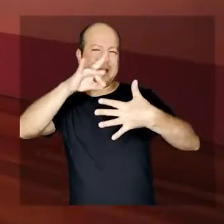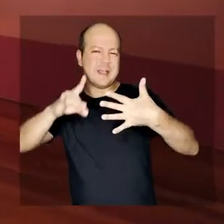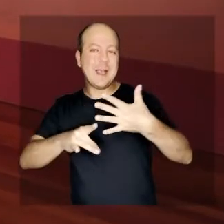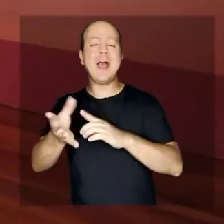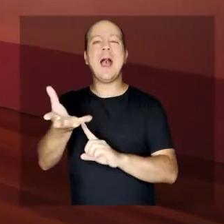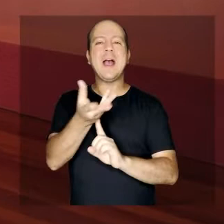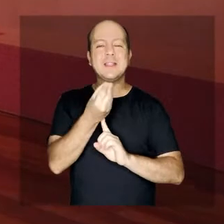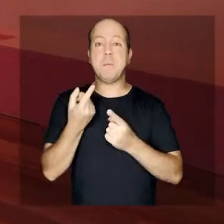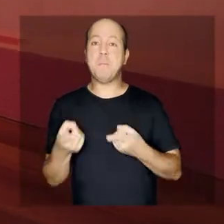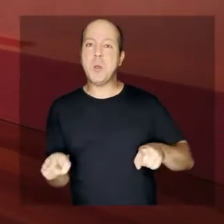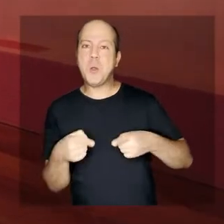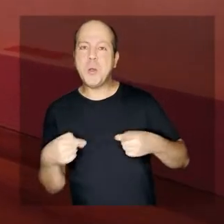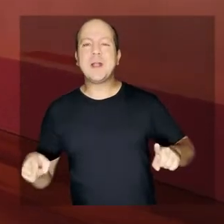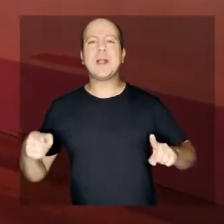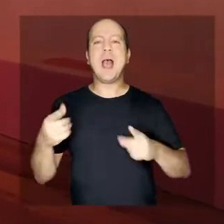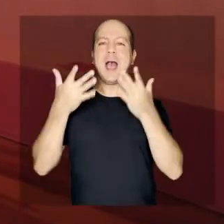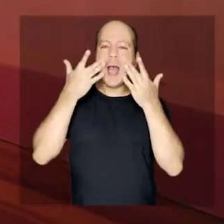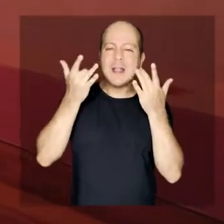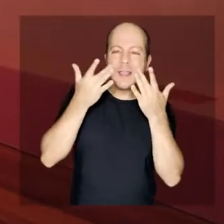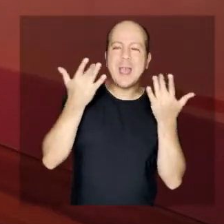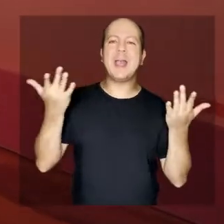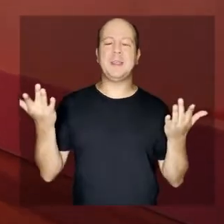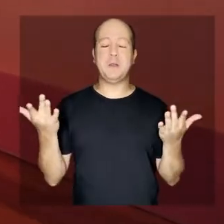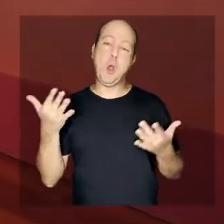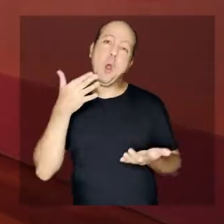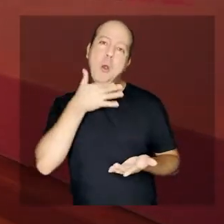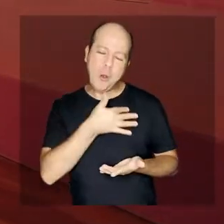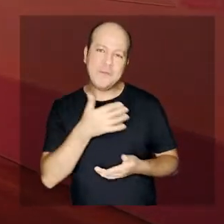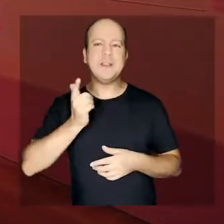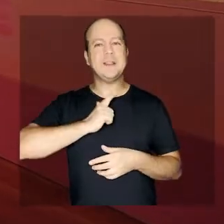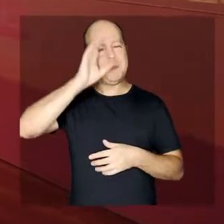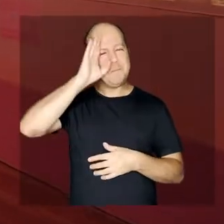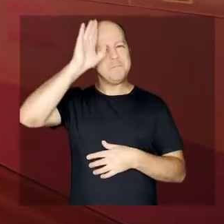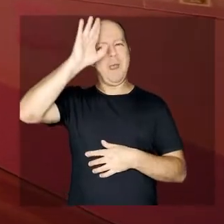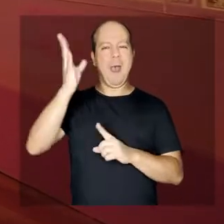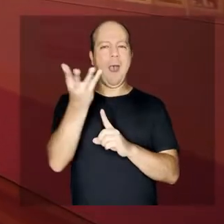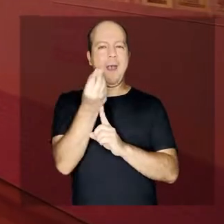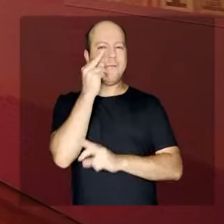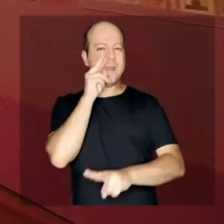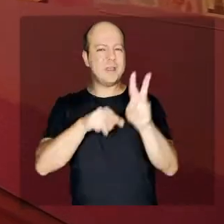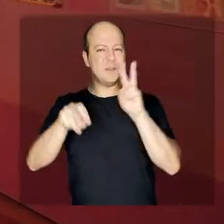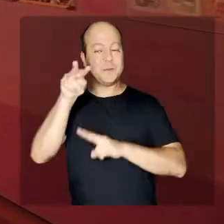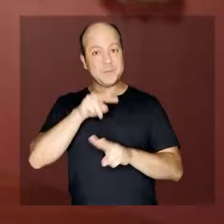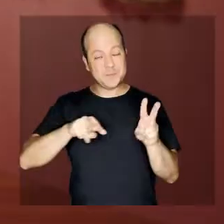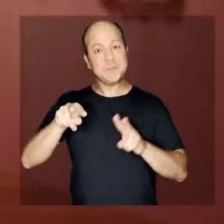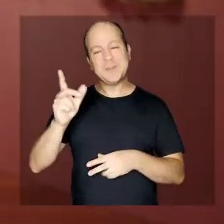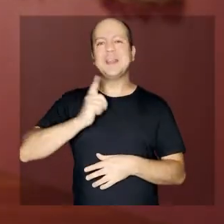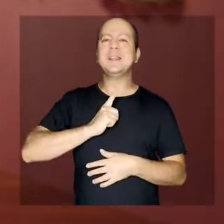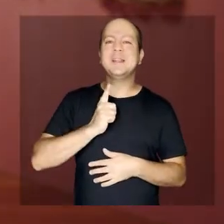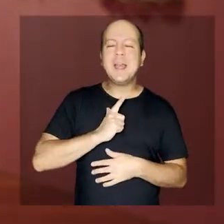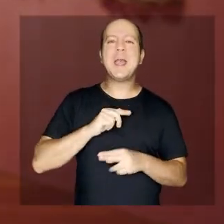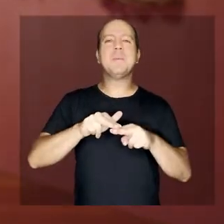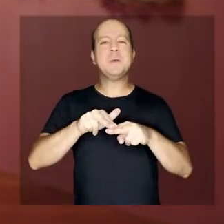modalidades artísticas música A cênicas e claro tem no carro-chefe as artes visuais e